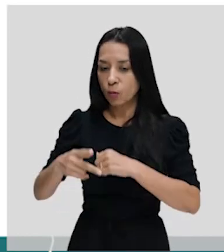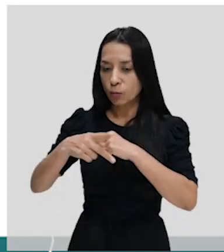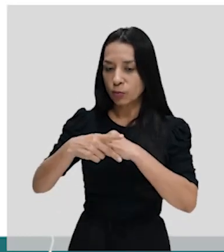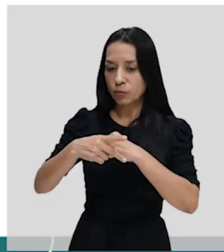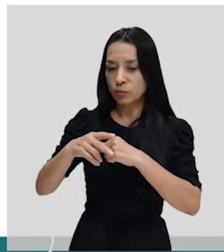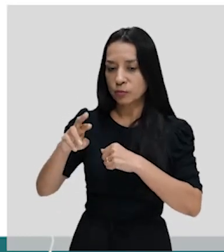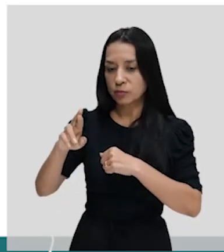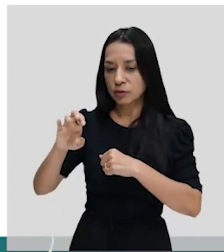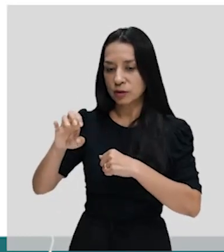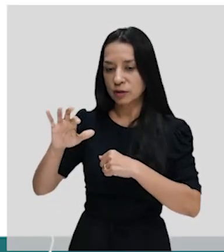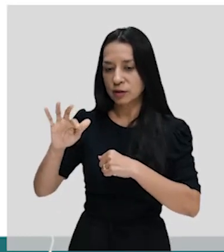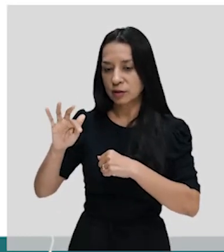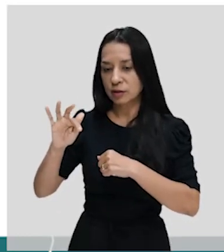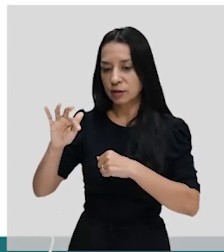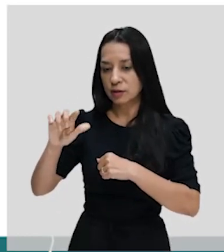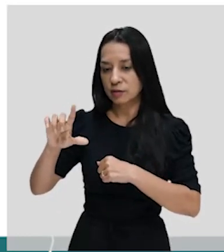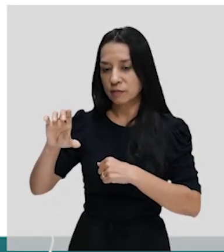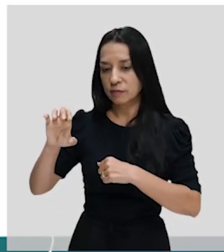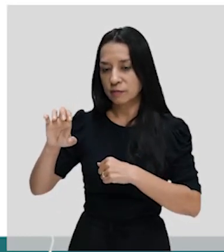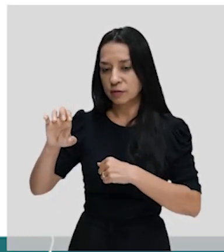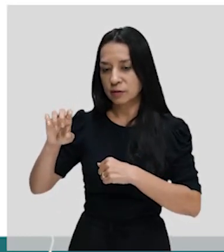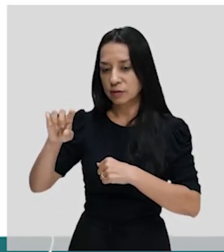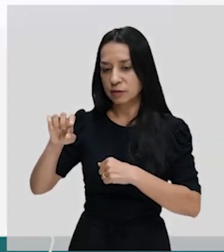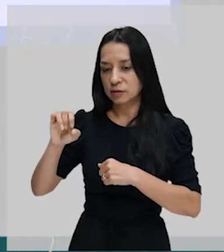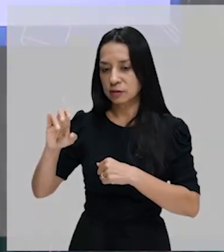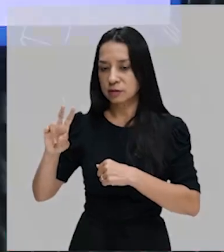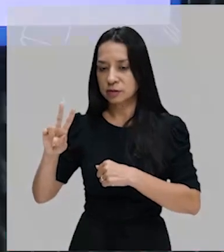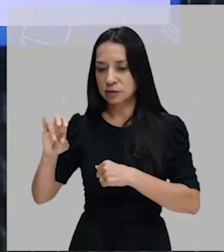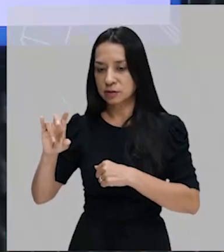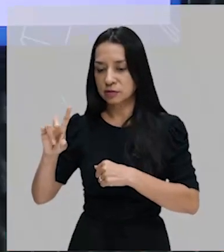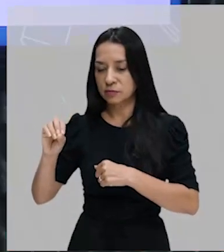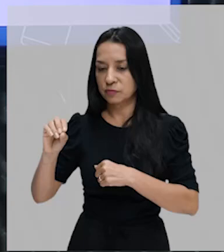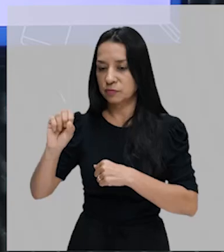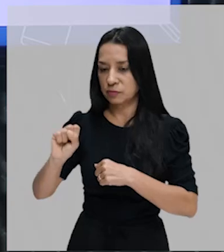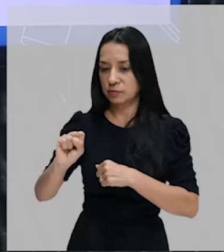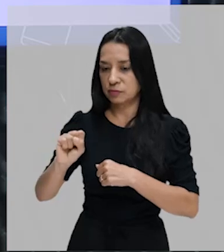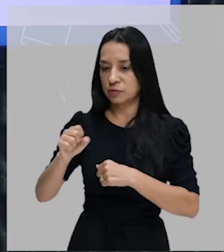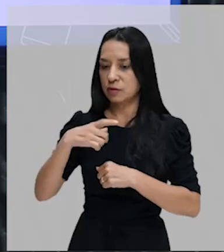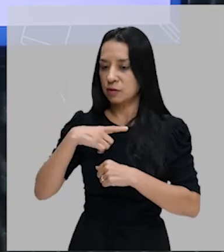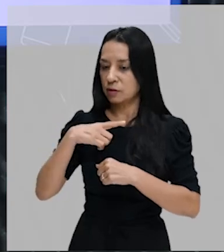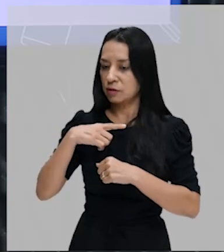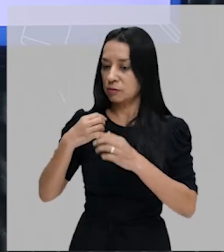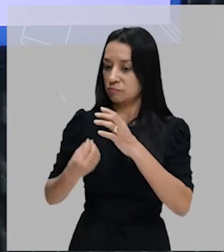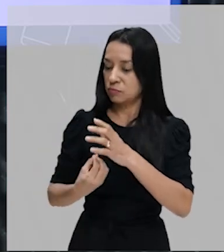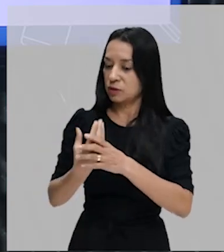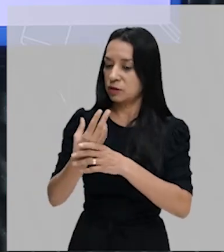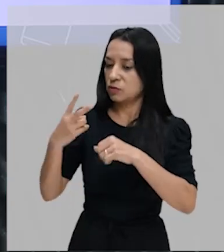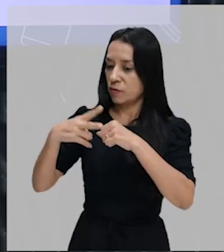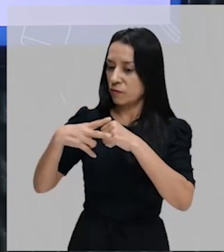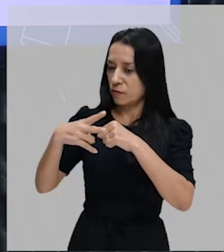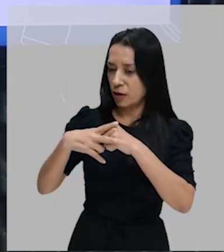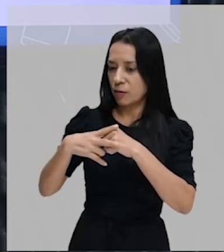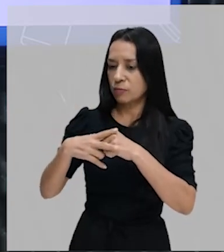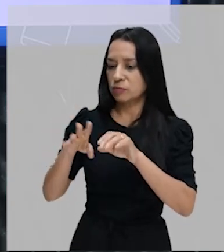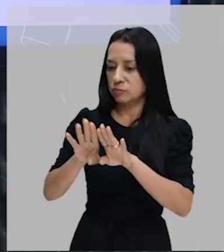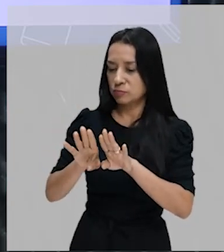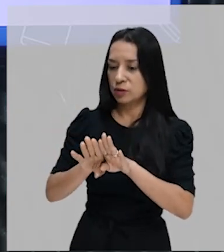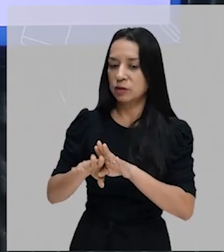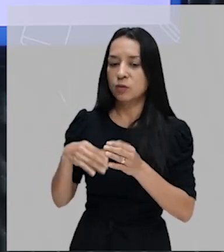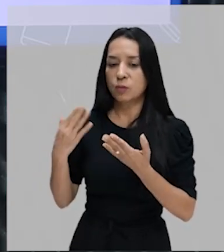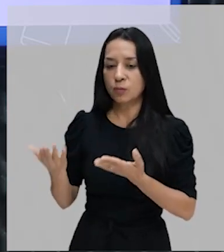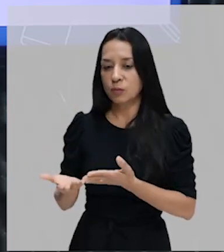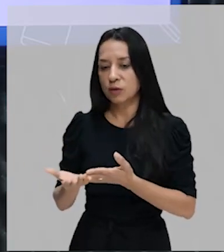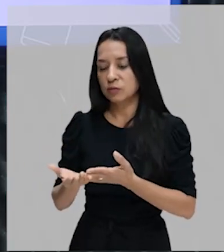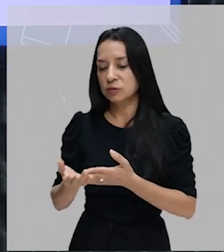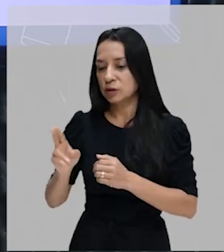ou reflexos, que eles são chamados dessa forma, aparecem diante de verbos reflexivos, quando esses